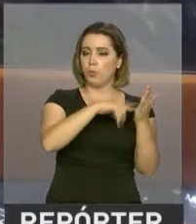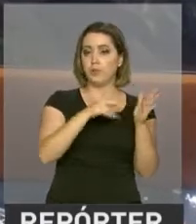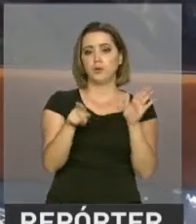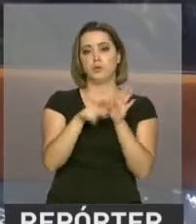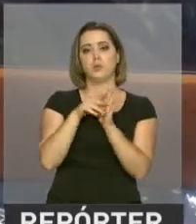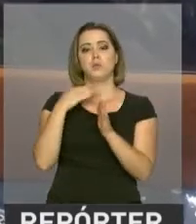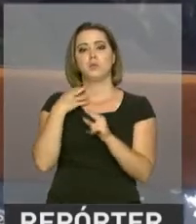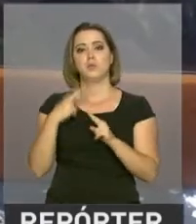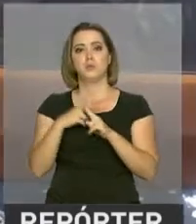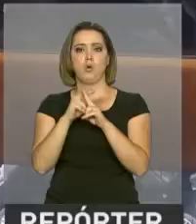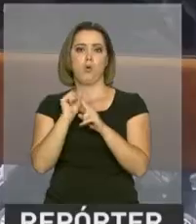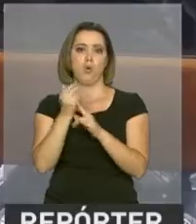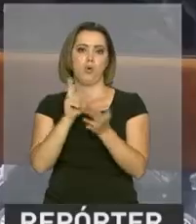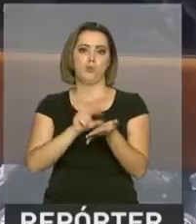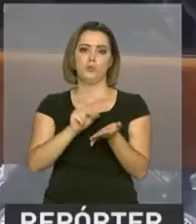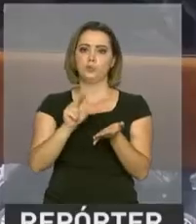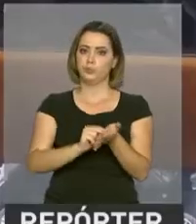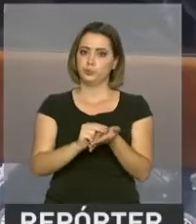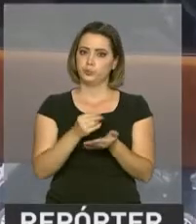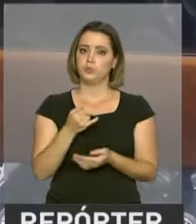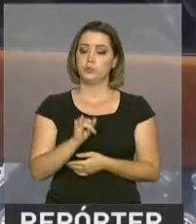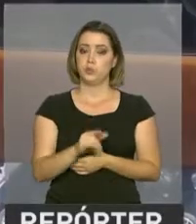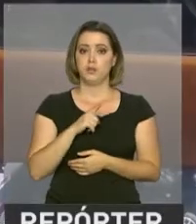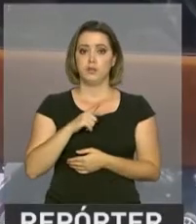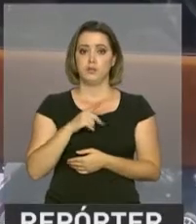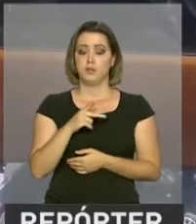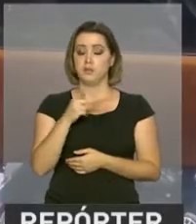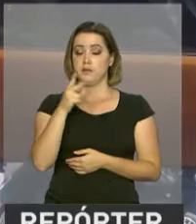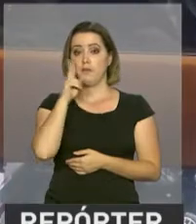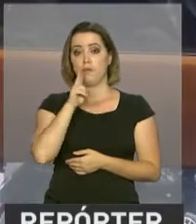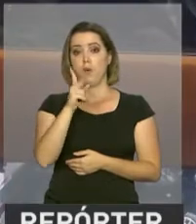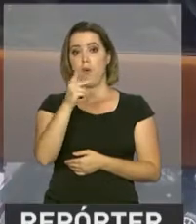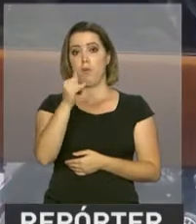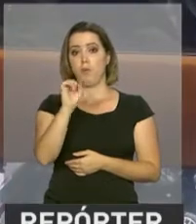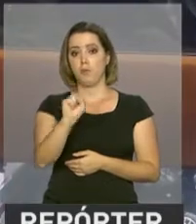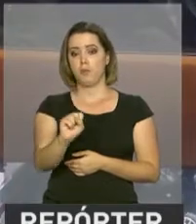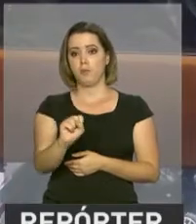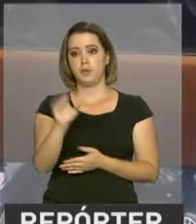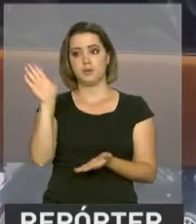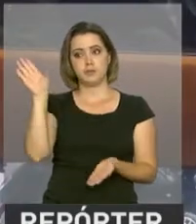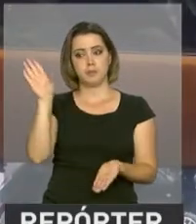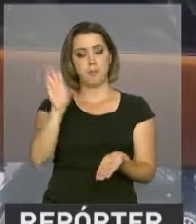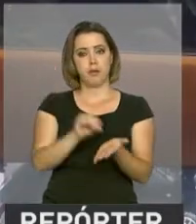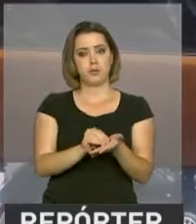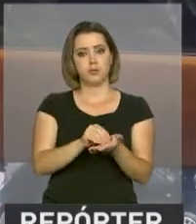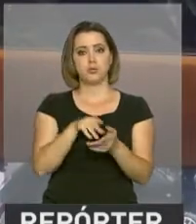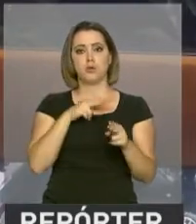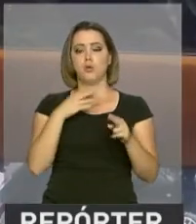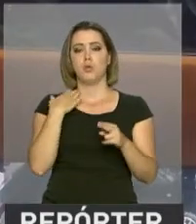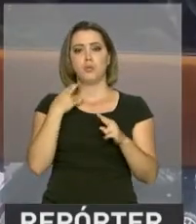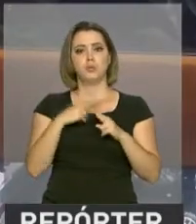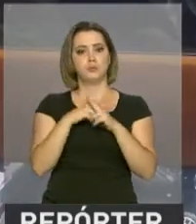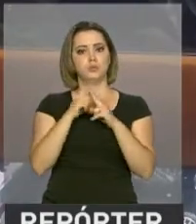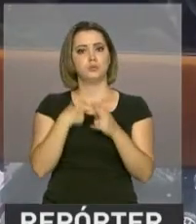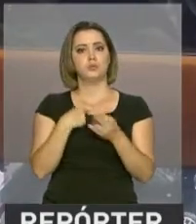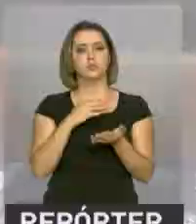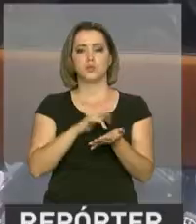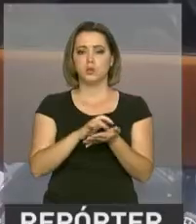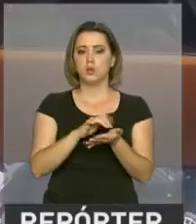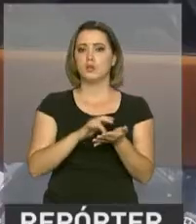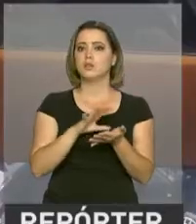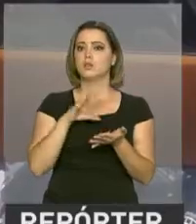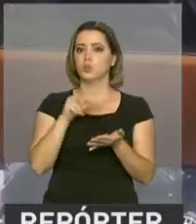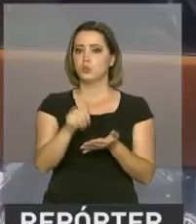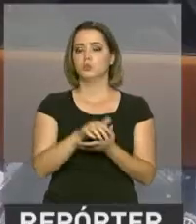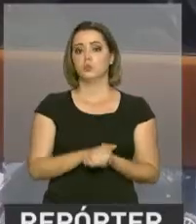aplicativo em uma flor mediante um número do piso dele ele baixe o aplicativo faz o tratamento não fica aqui a